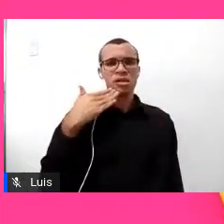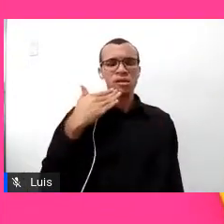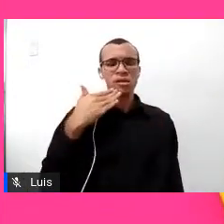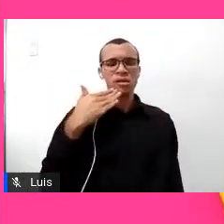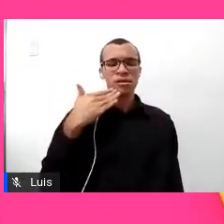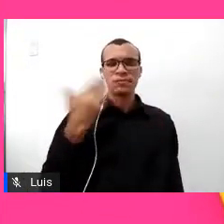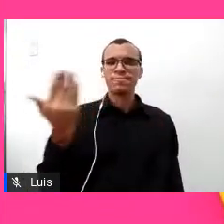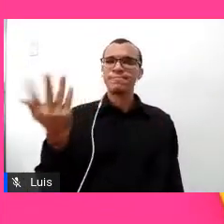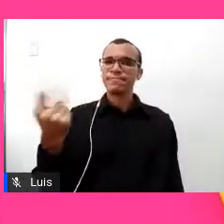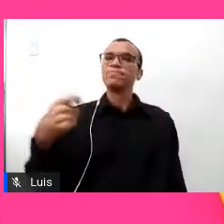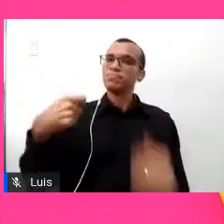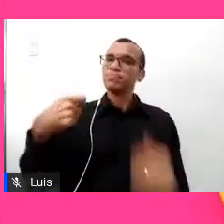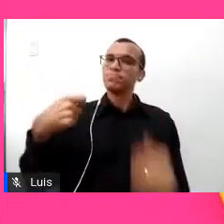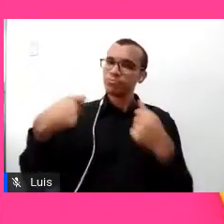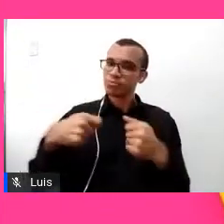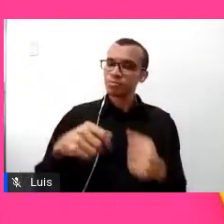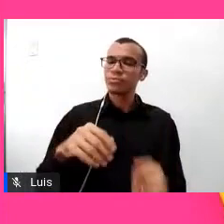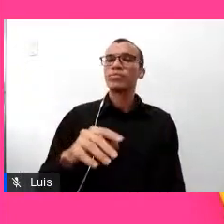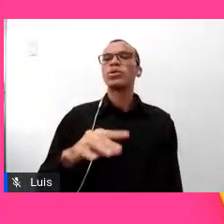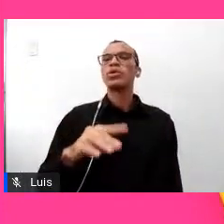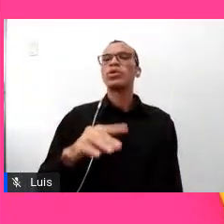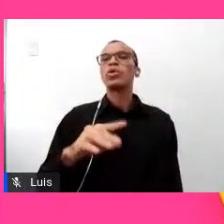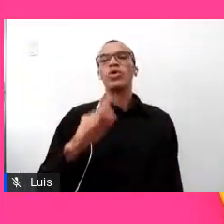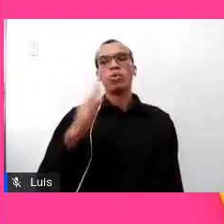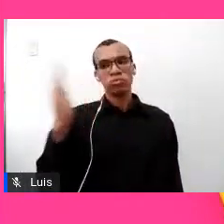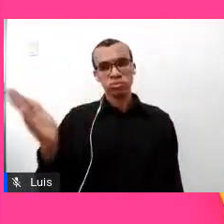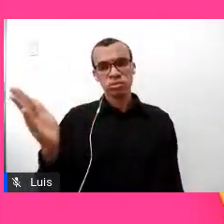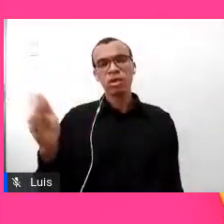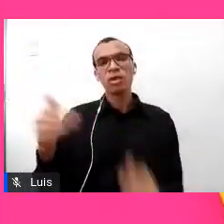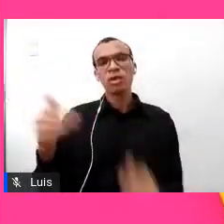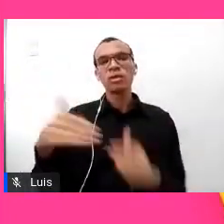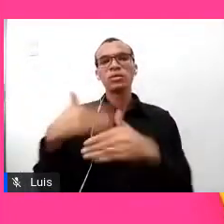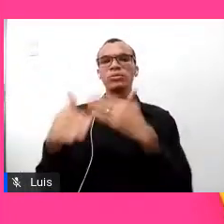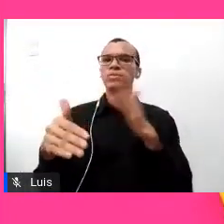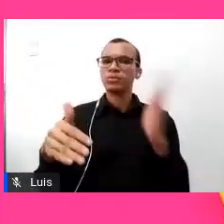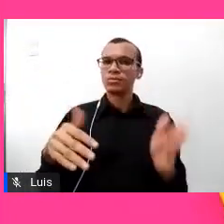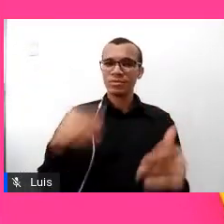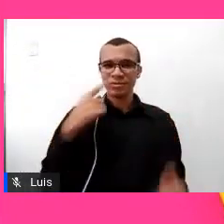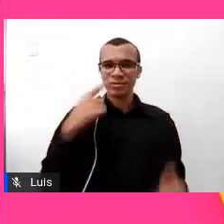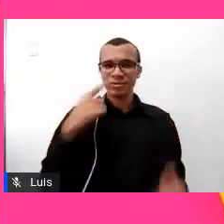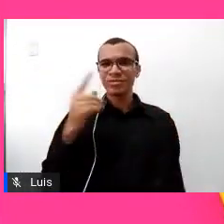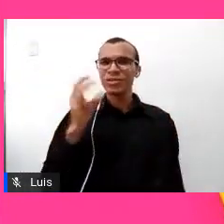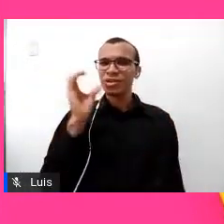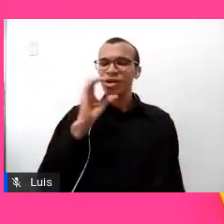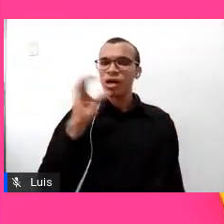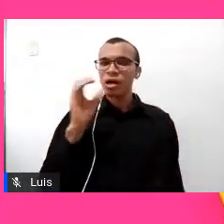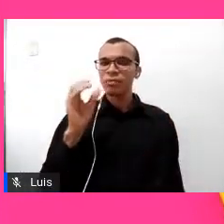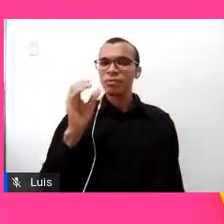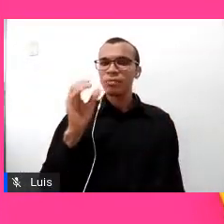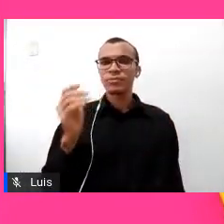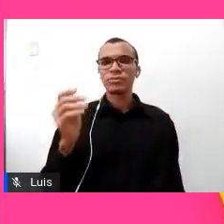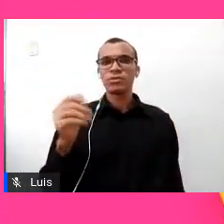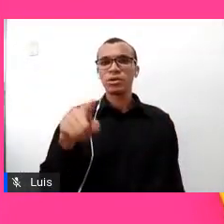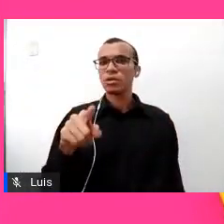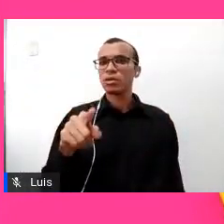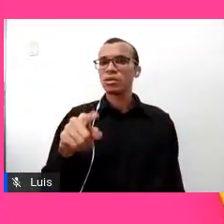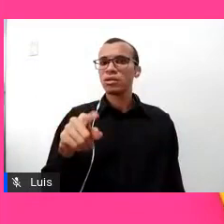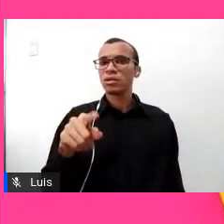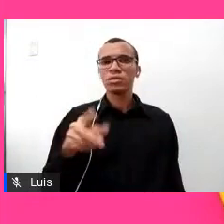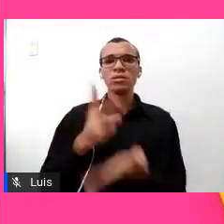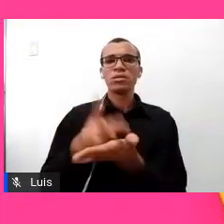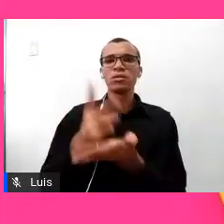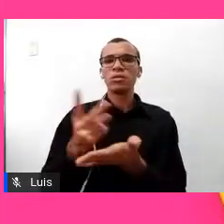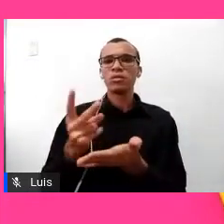um lado, ó, colou. Pronto, foi rapidinho. Venho aqui, ó, o objeto ele ainda é maleável, porque ele não